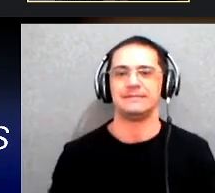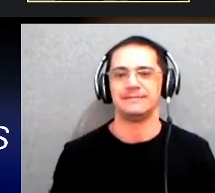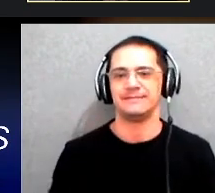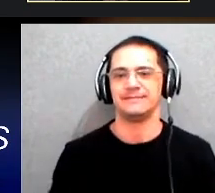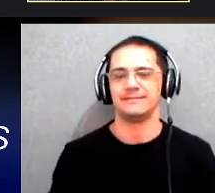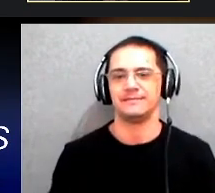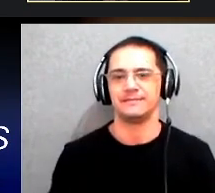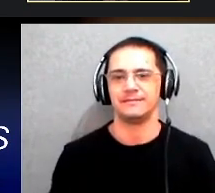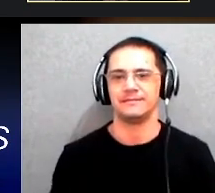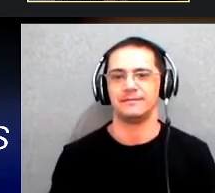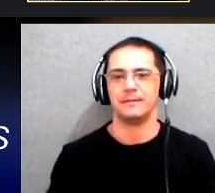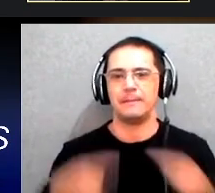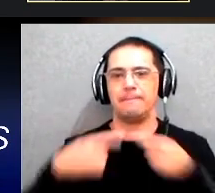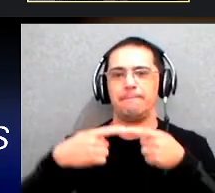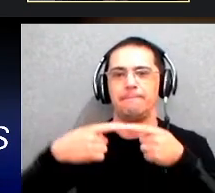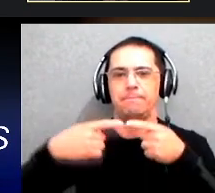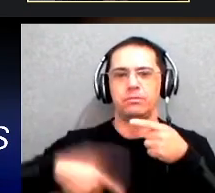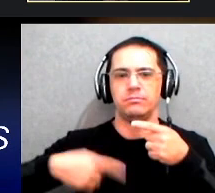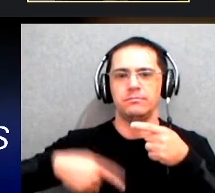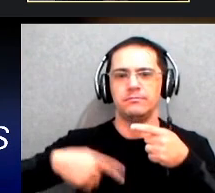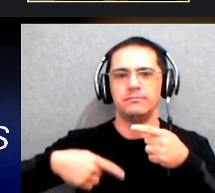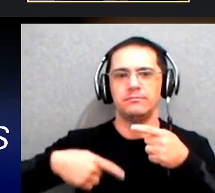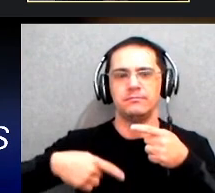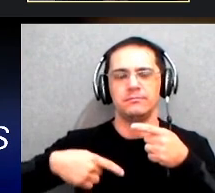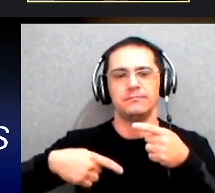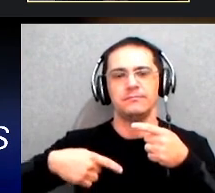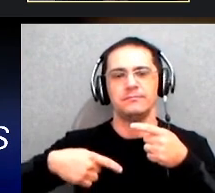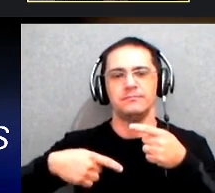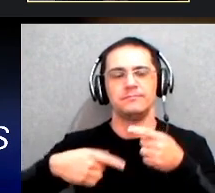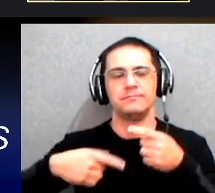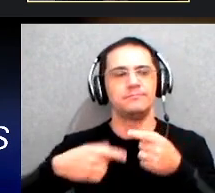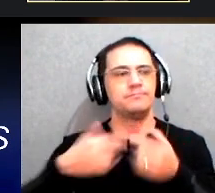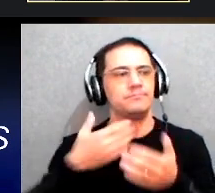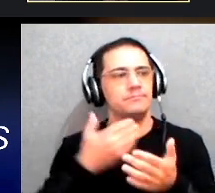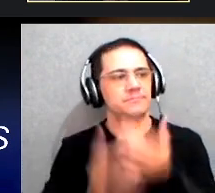Ele acabou caindo, Marcelo, né, doutor? Pois é.